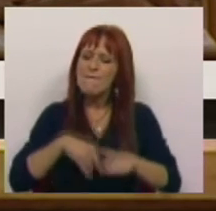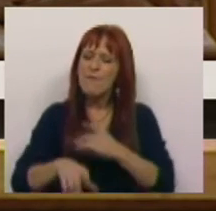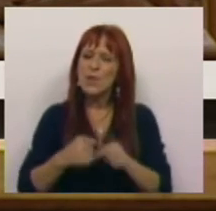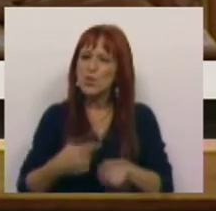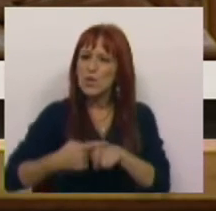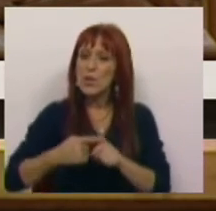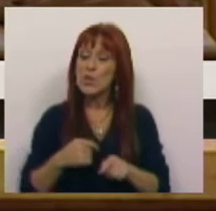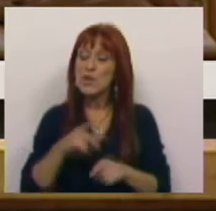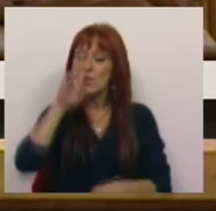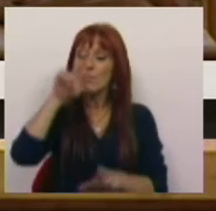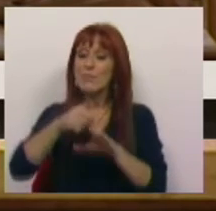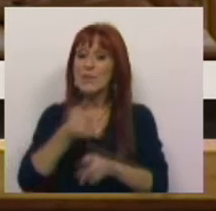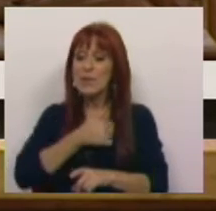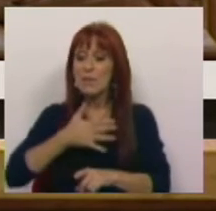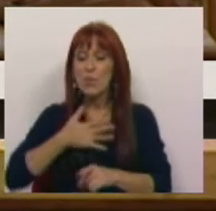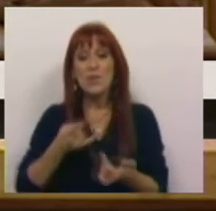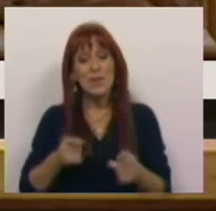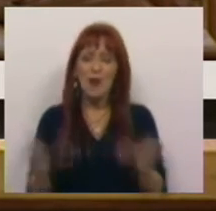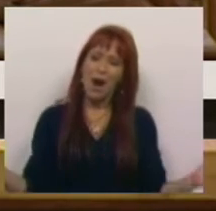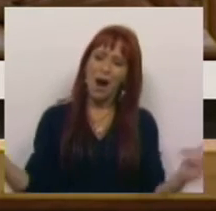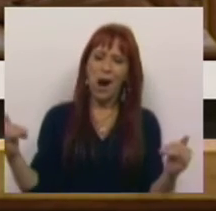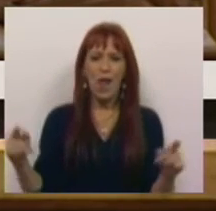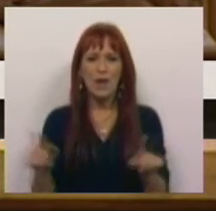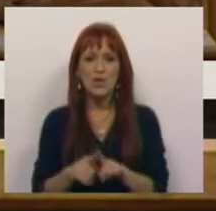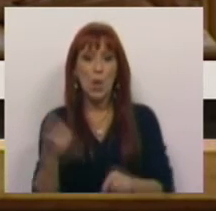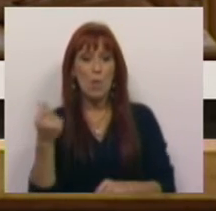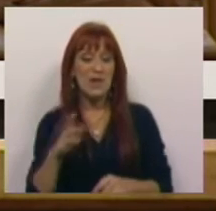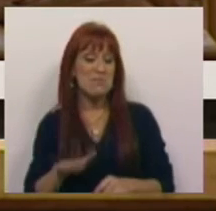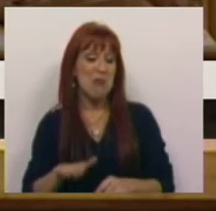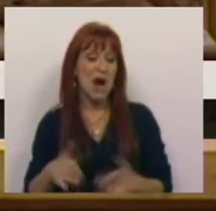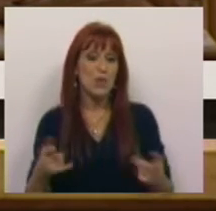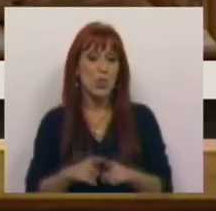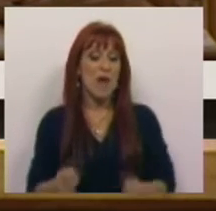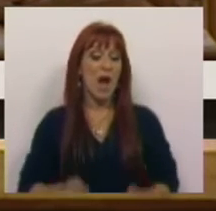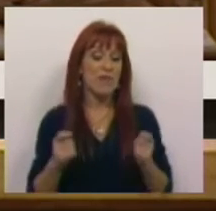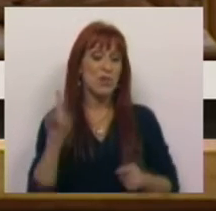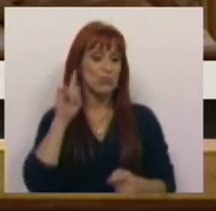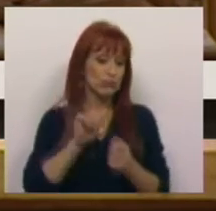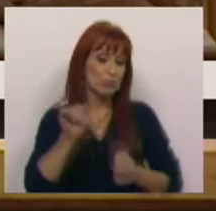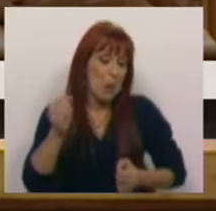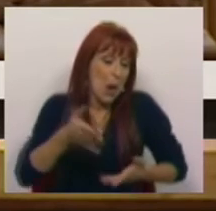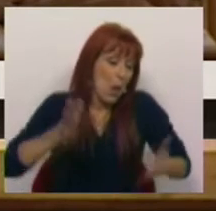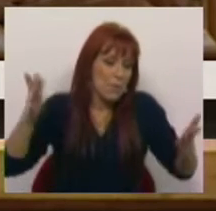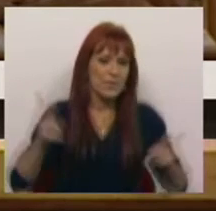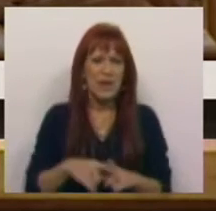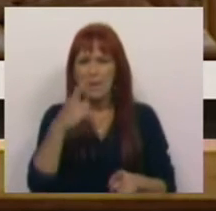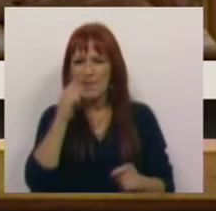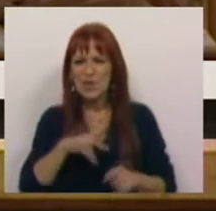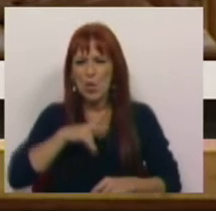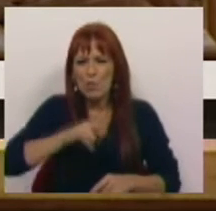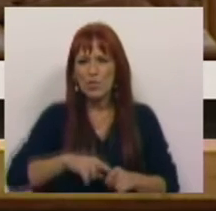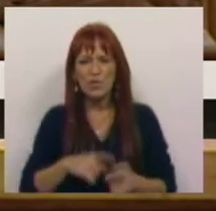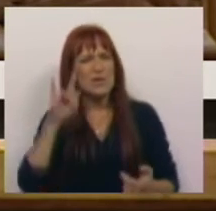dos interesses das petrolíferas que passariam a ser atraídas por preços de saldo, com investimento qualificado ou não, uma espécie de